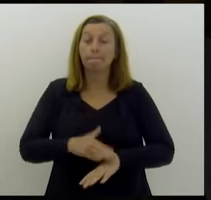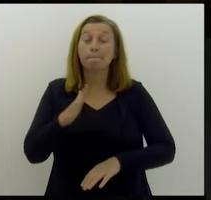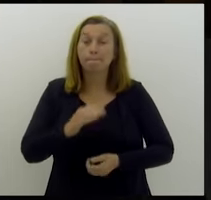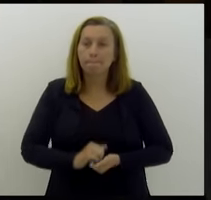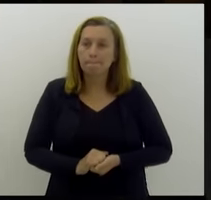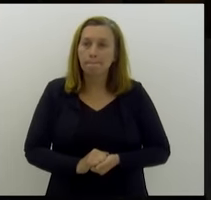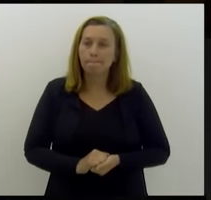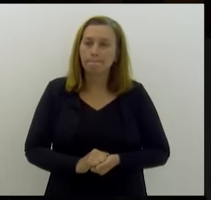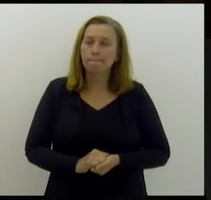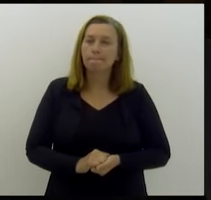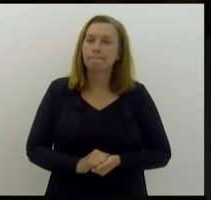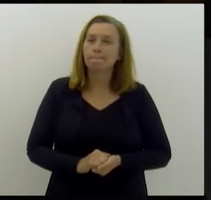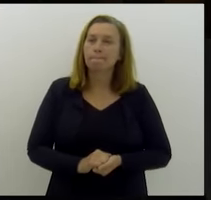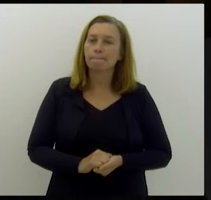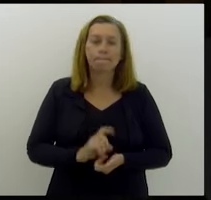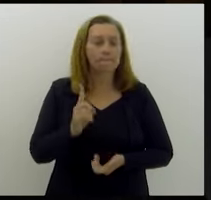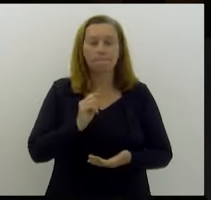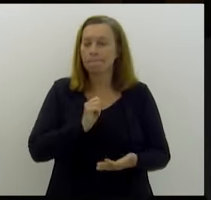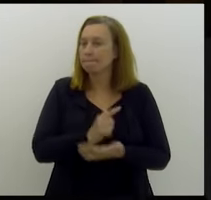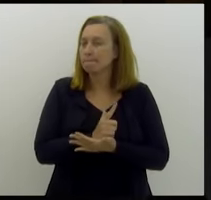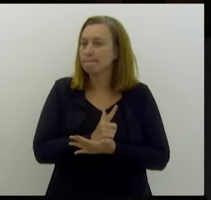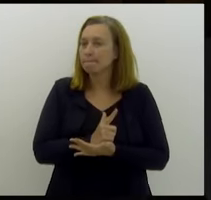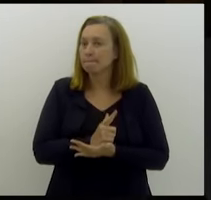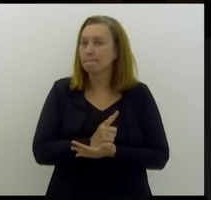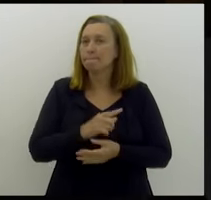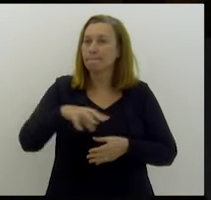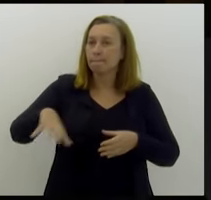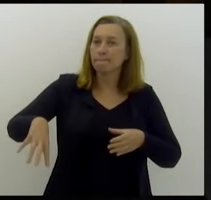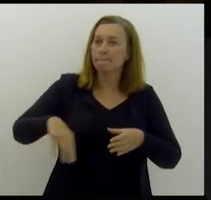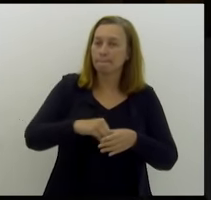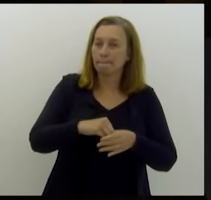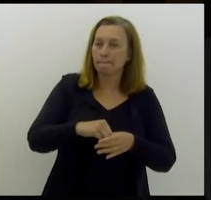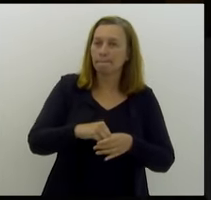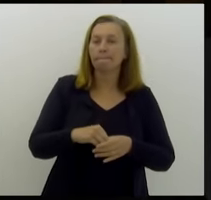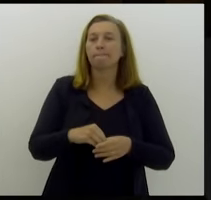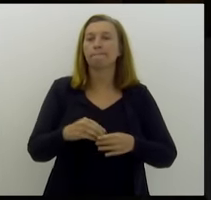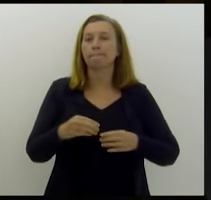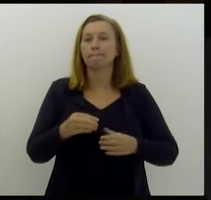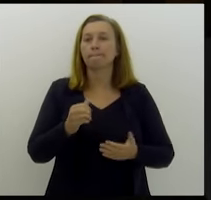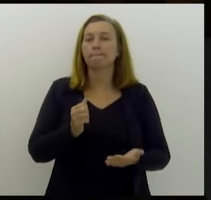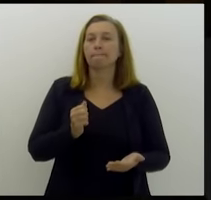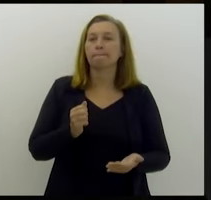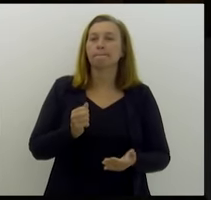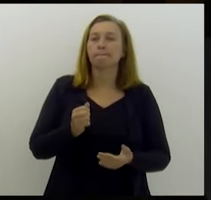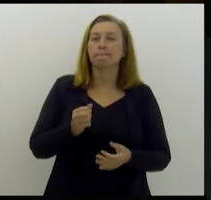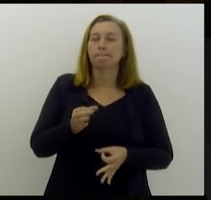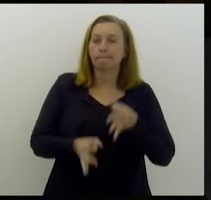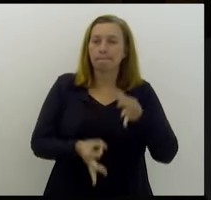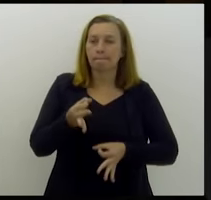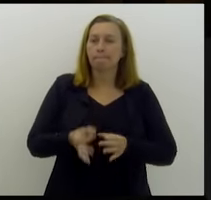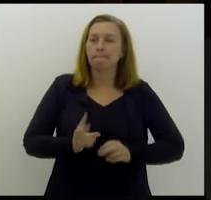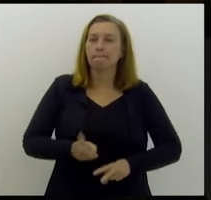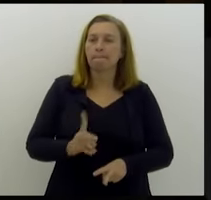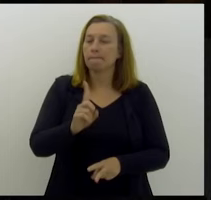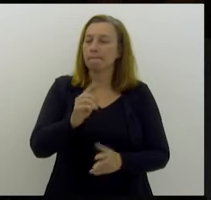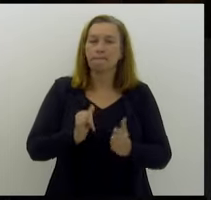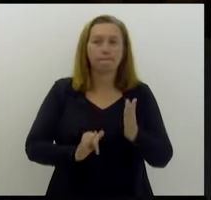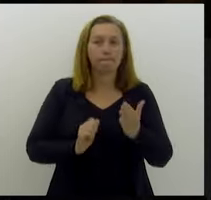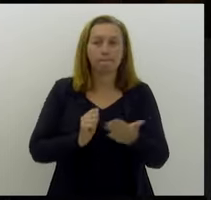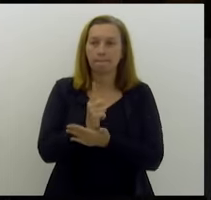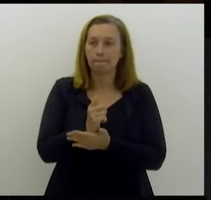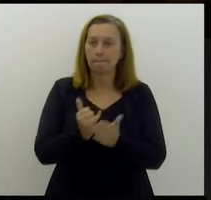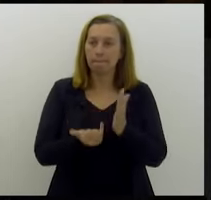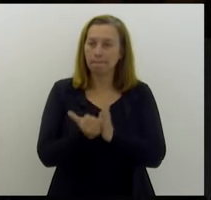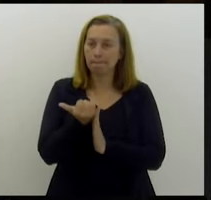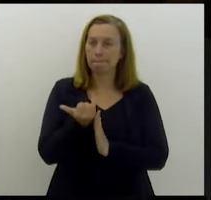que permanentemente não pagam e entram na justiça para continuar sem pagar impostos vamos fazer essa classificação para